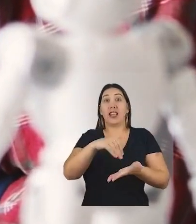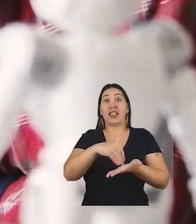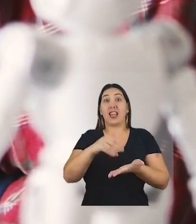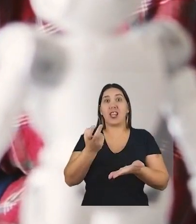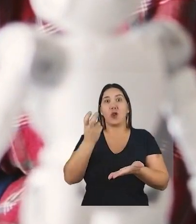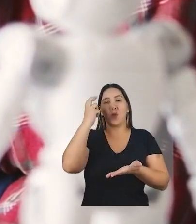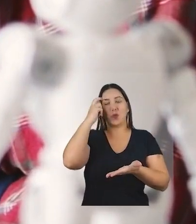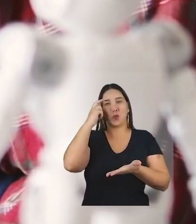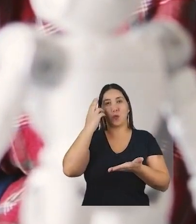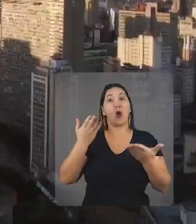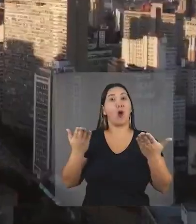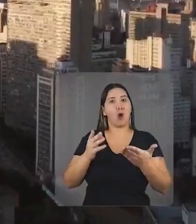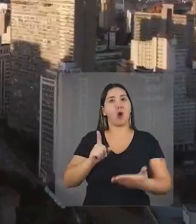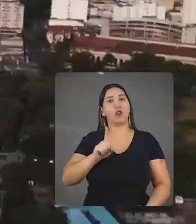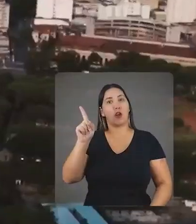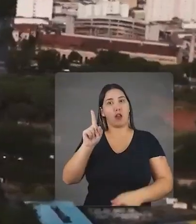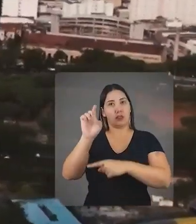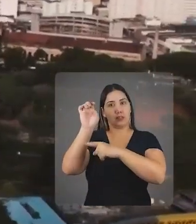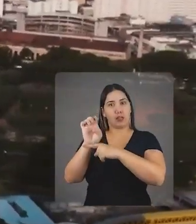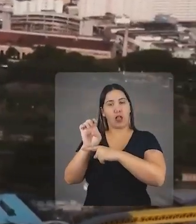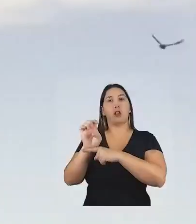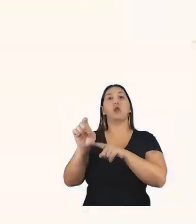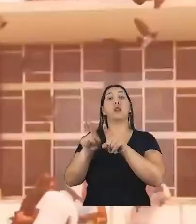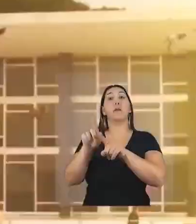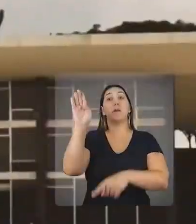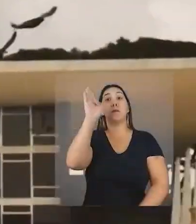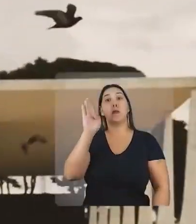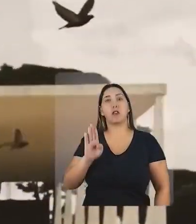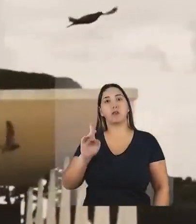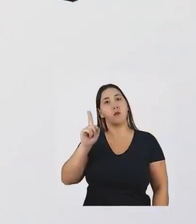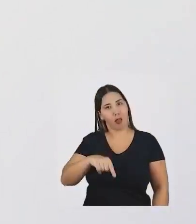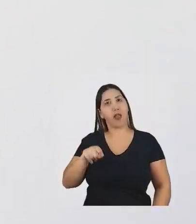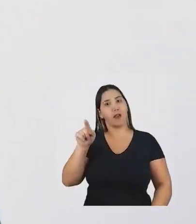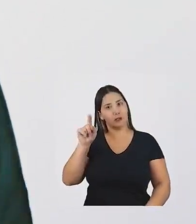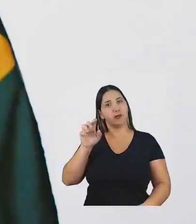É assim que funciona hoje no Estado e na União.